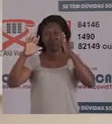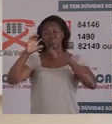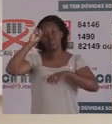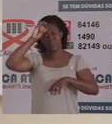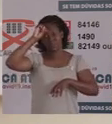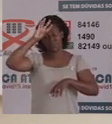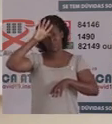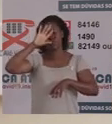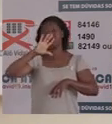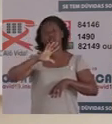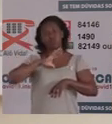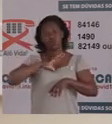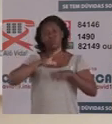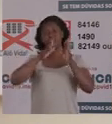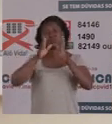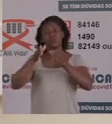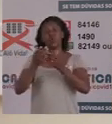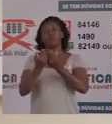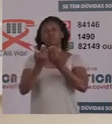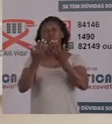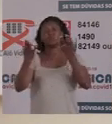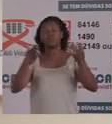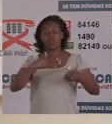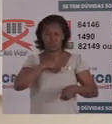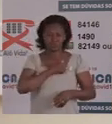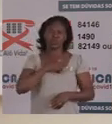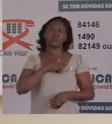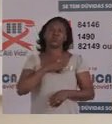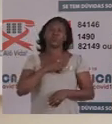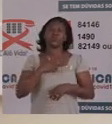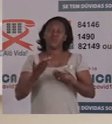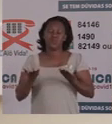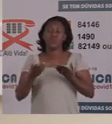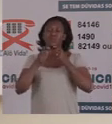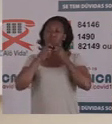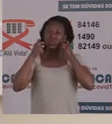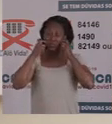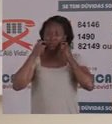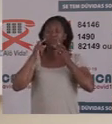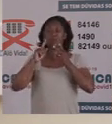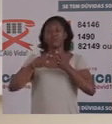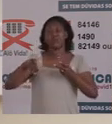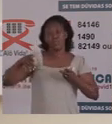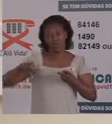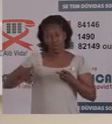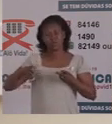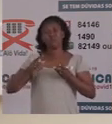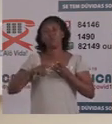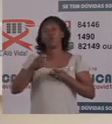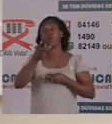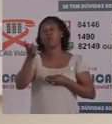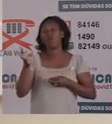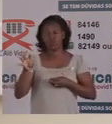tem o maior número de óbitos por milhão de habitantes, e nós continuamos, Moçambique e Namíbia, como os países que ainda